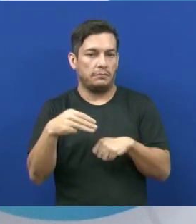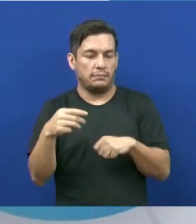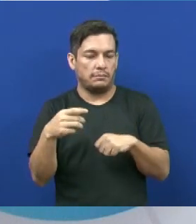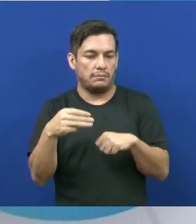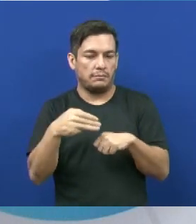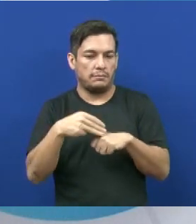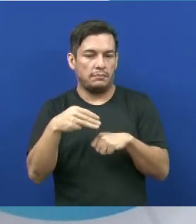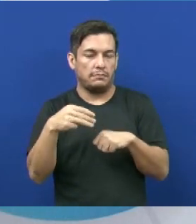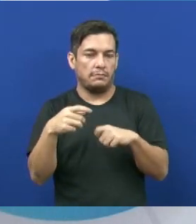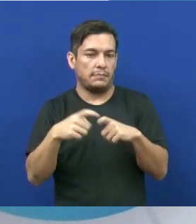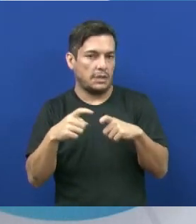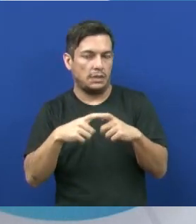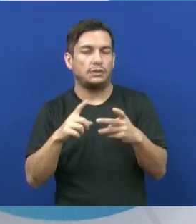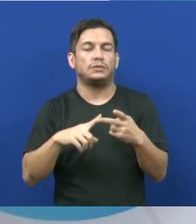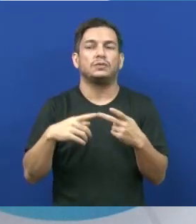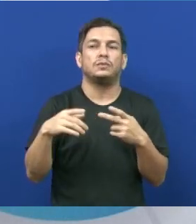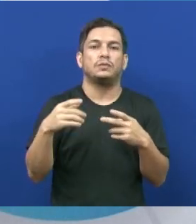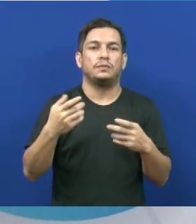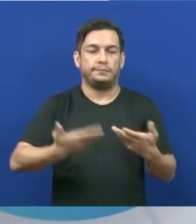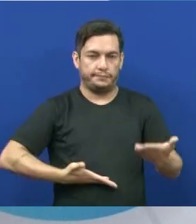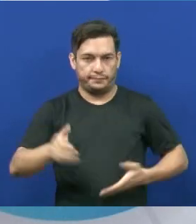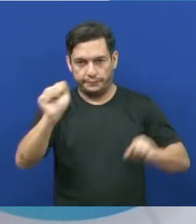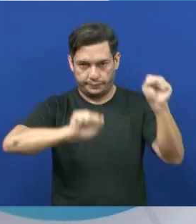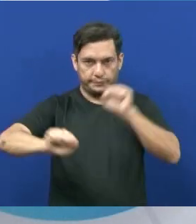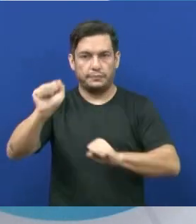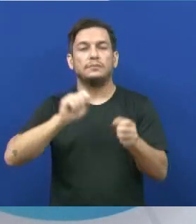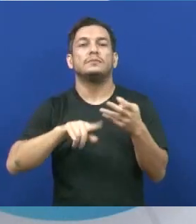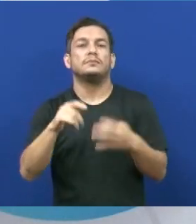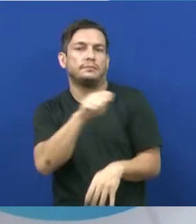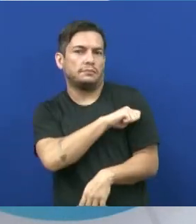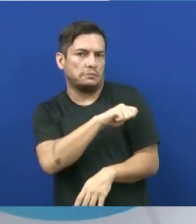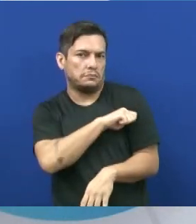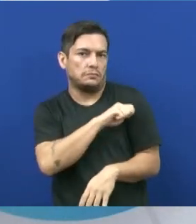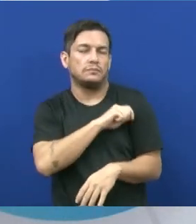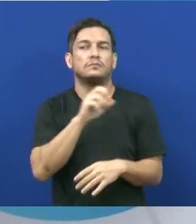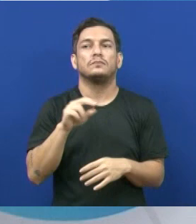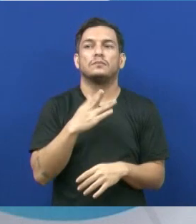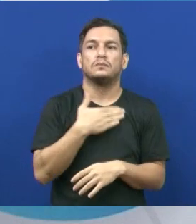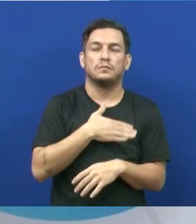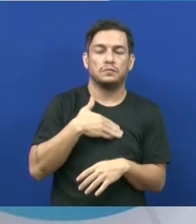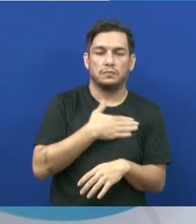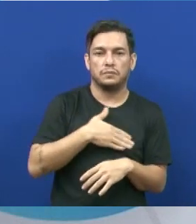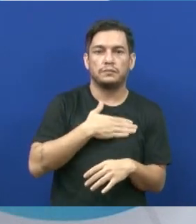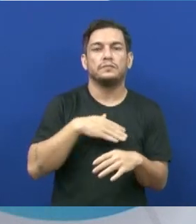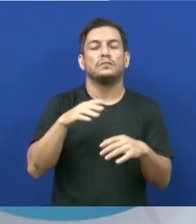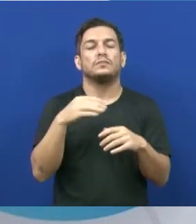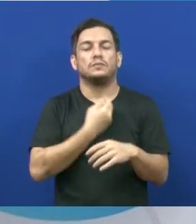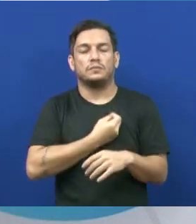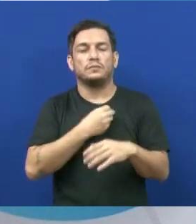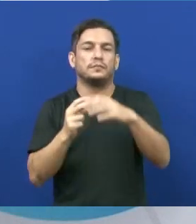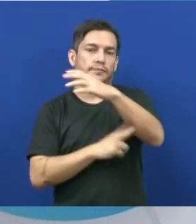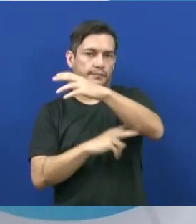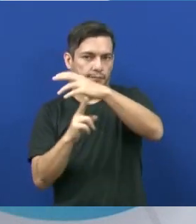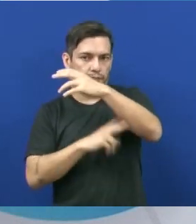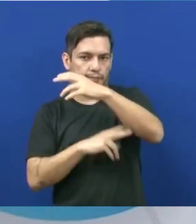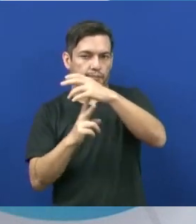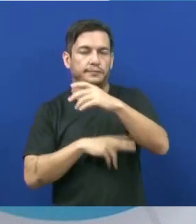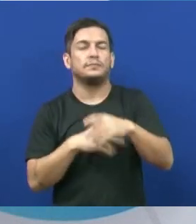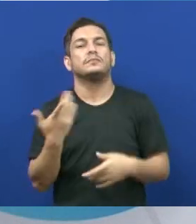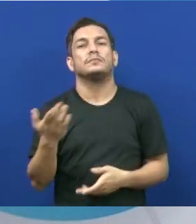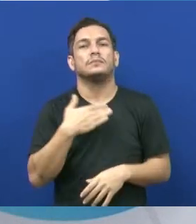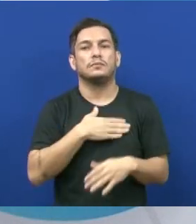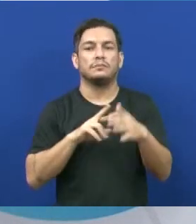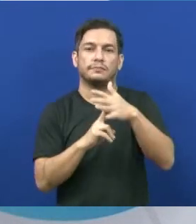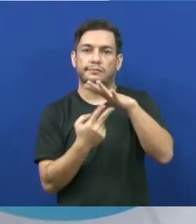médicos se são empregadas domésticas se são alunos que são pessoas que gostam do convívio no terminal urbano que são pessoas que gostam